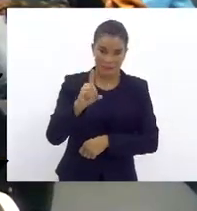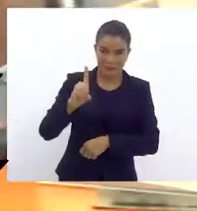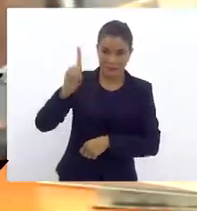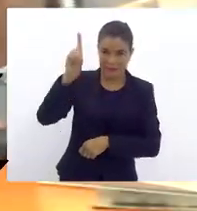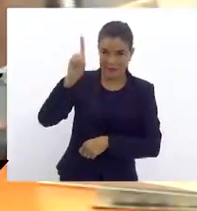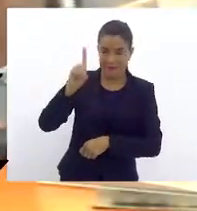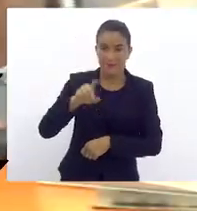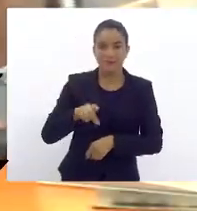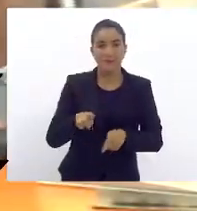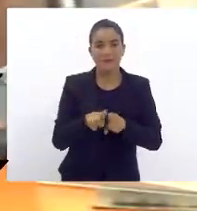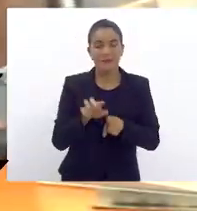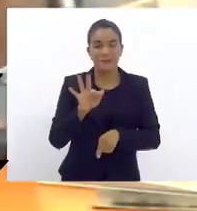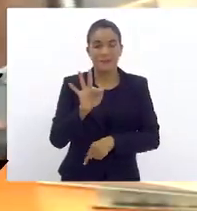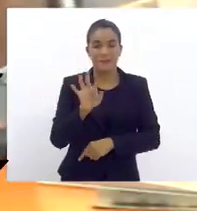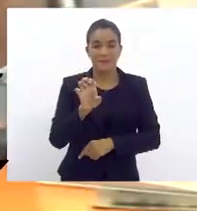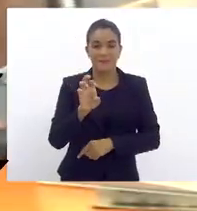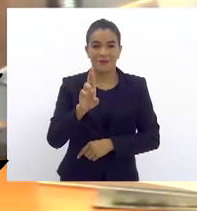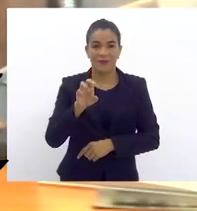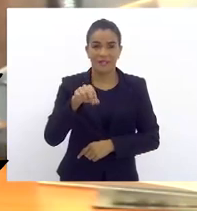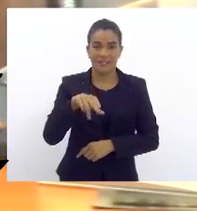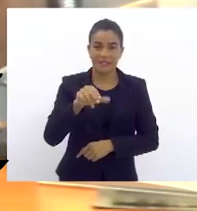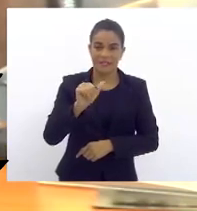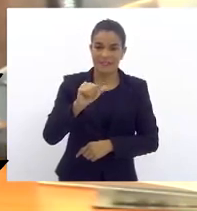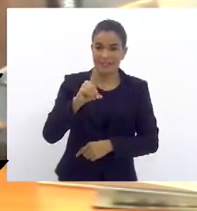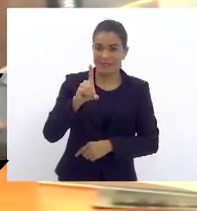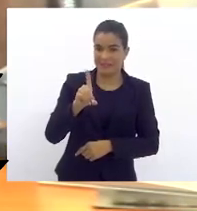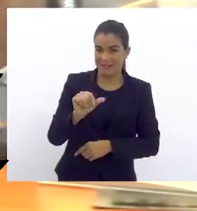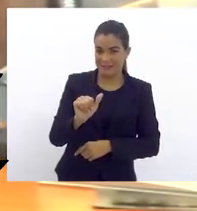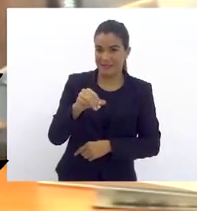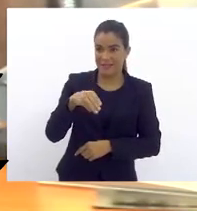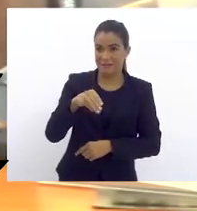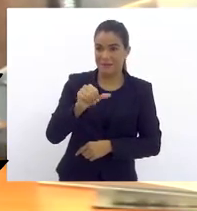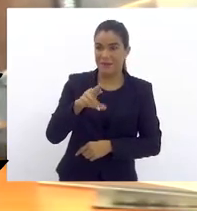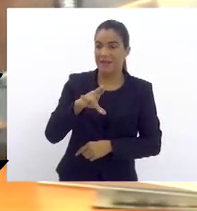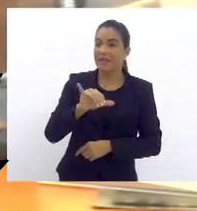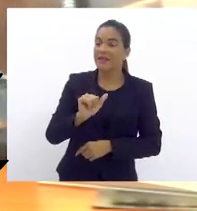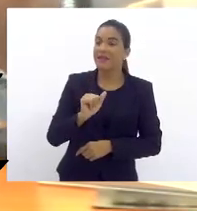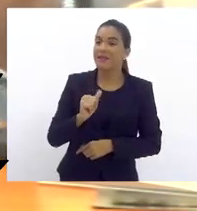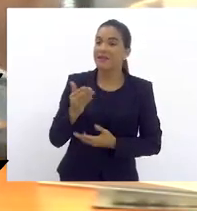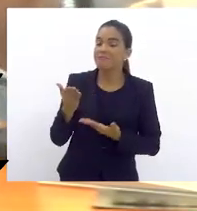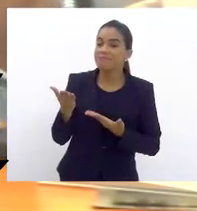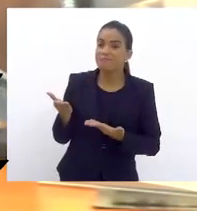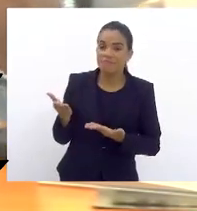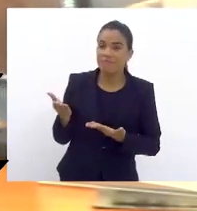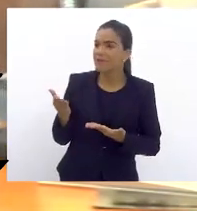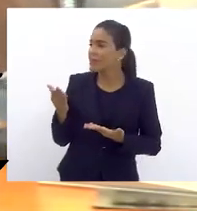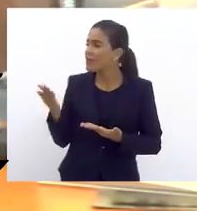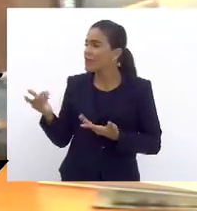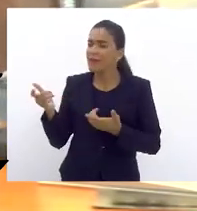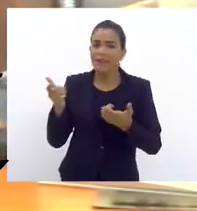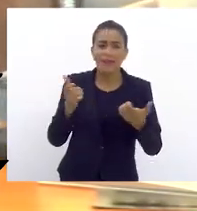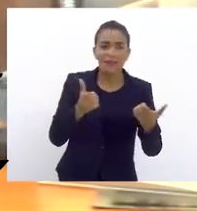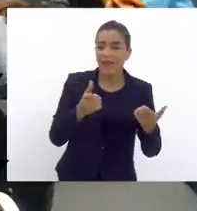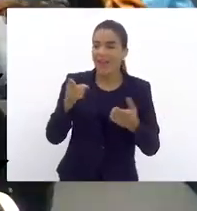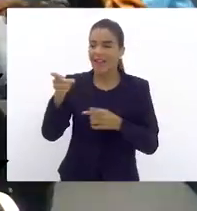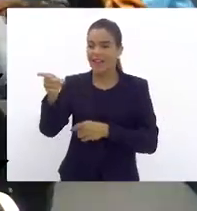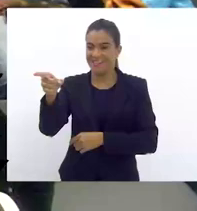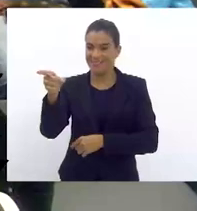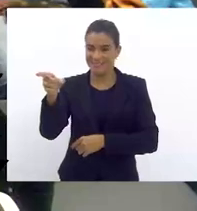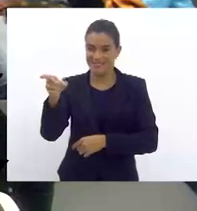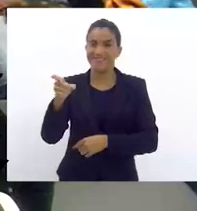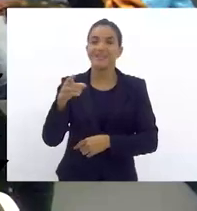A Fernanda Maria concedem cadê Fernanda Maria